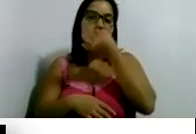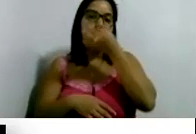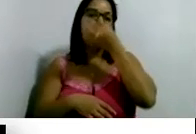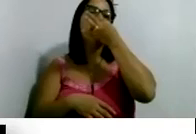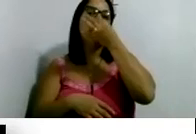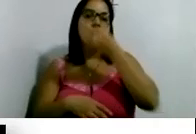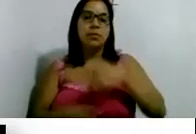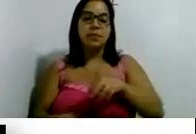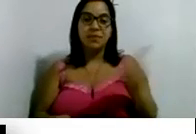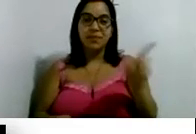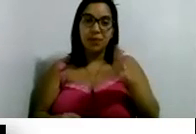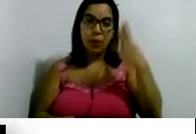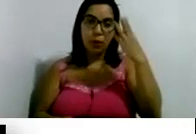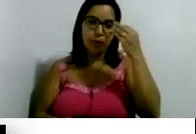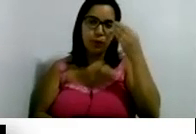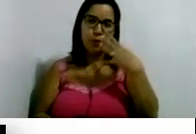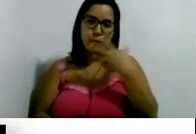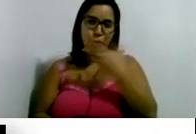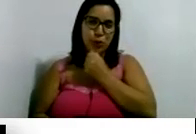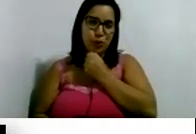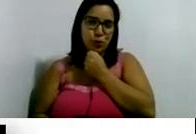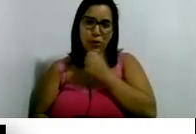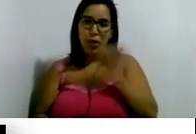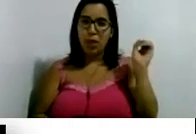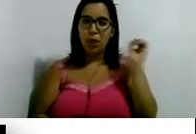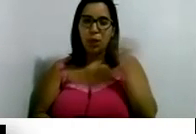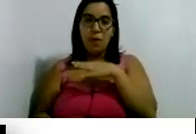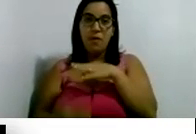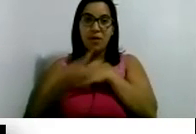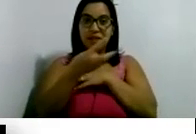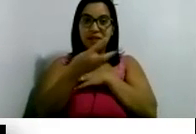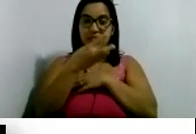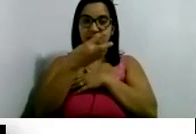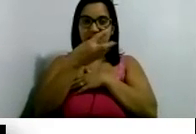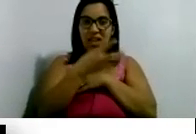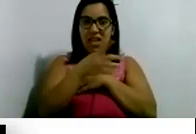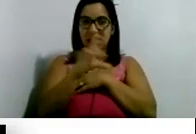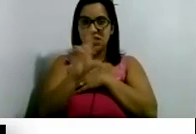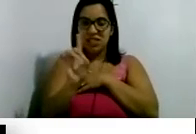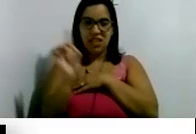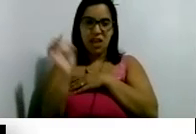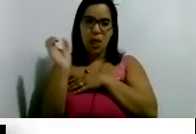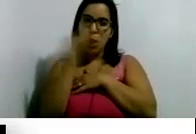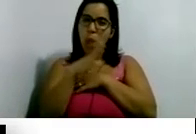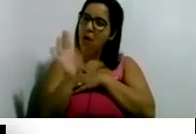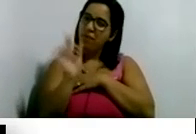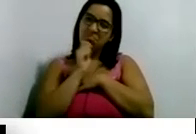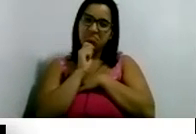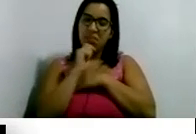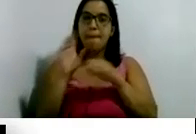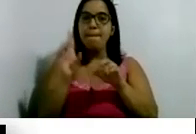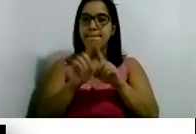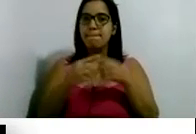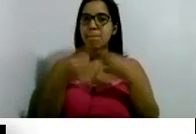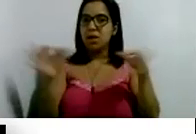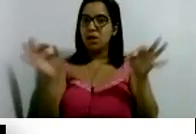E aqui eu trouxe uma novidade, que é a ultrassom 3D. Nem é tão novidade mais, mas é um avanço do diagnóstico